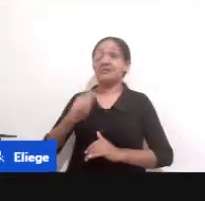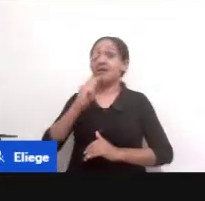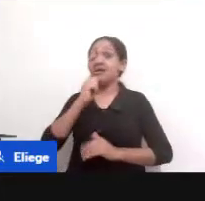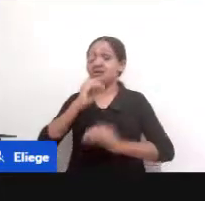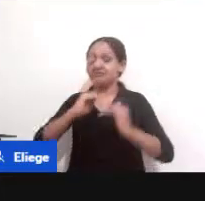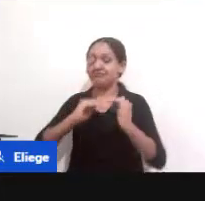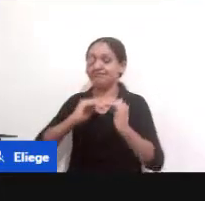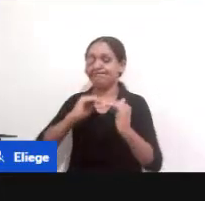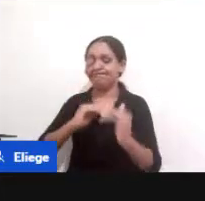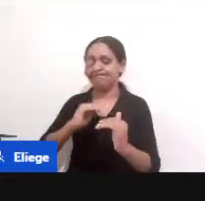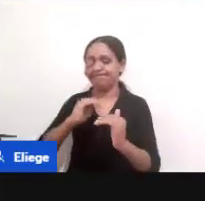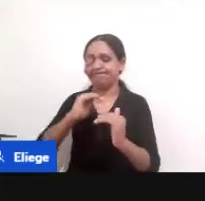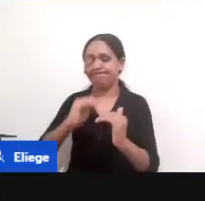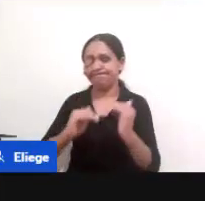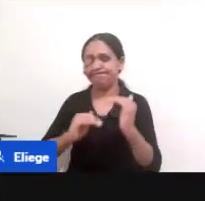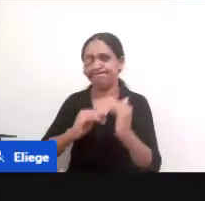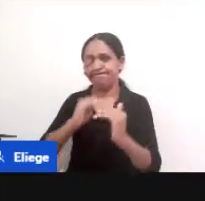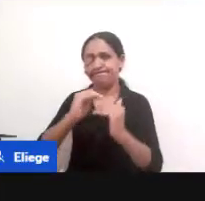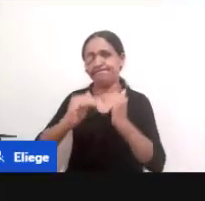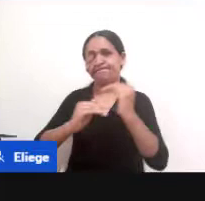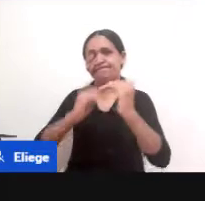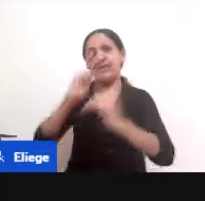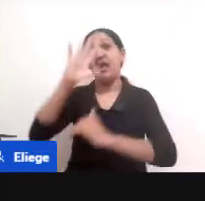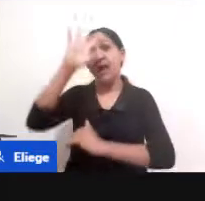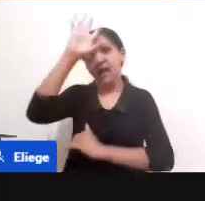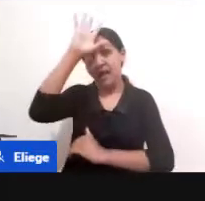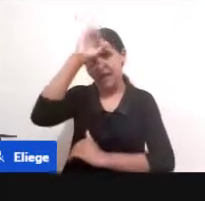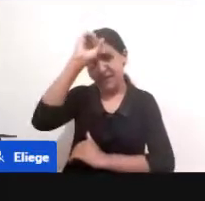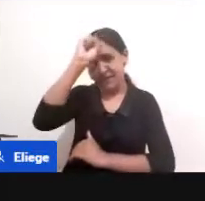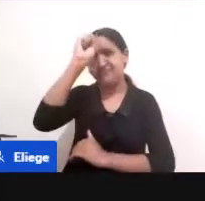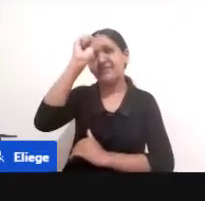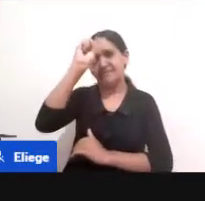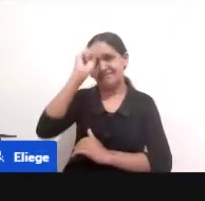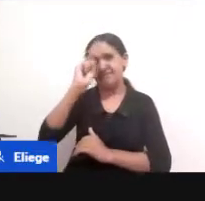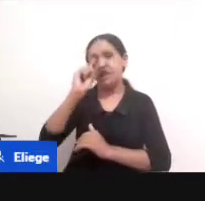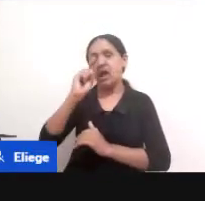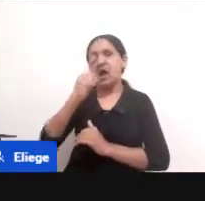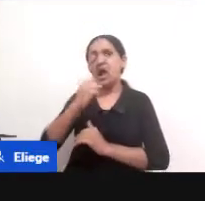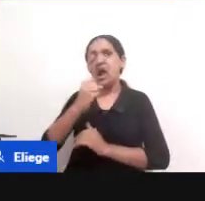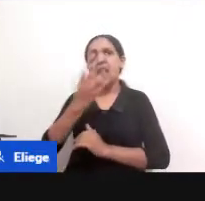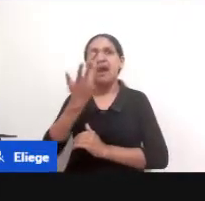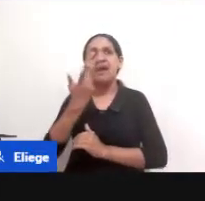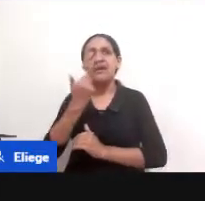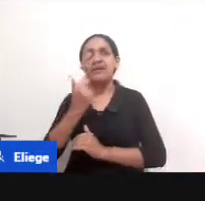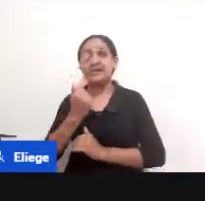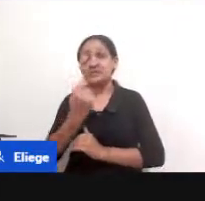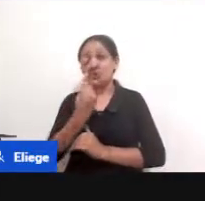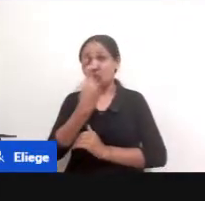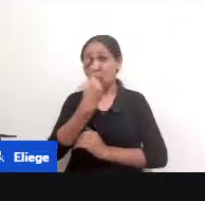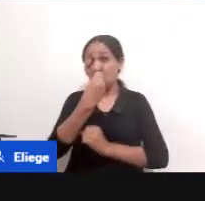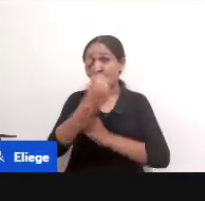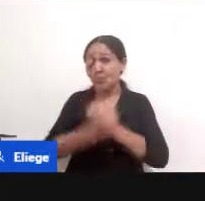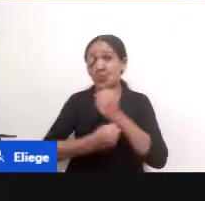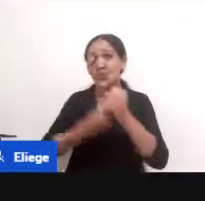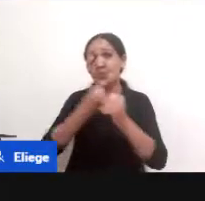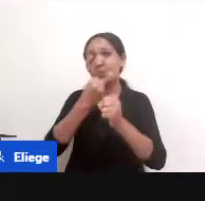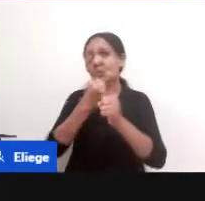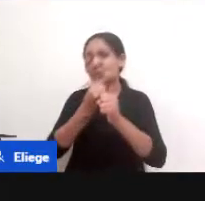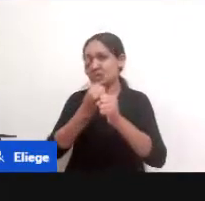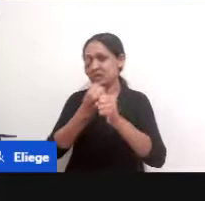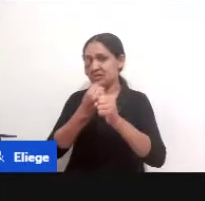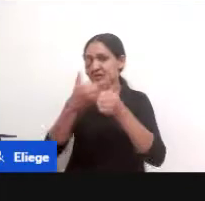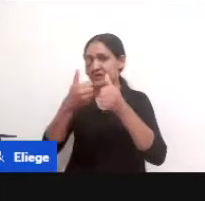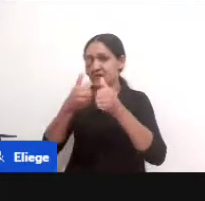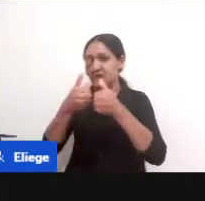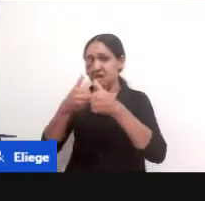crescimento, de aprendizagem. Essa criança, 1 ano e meio fora da escola, pode trazer um